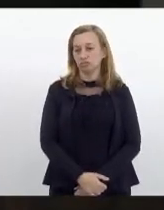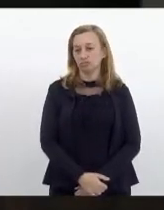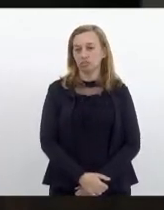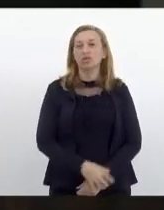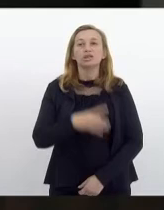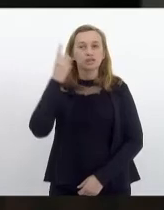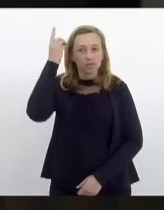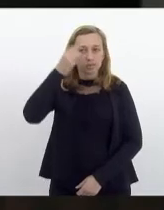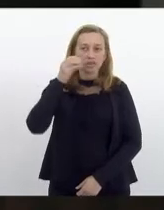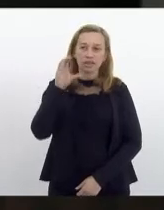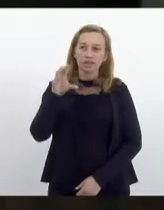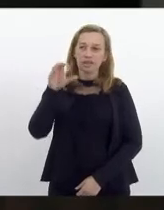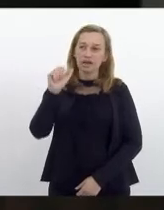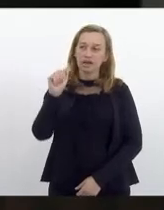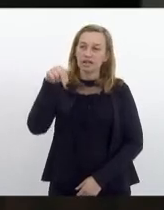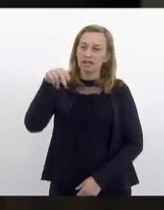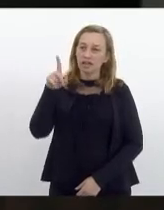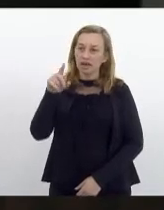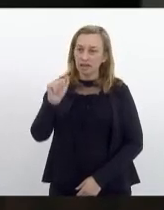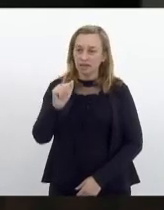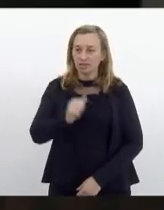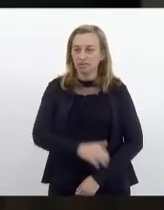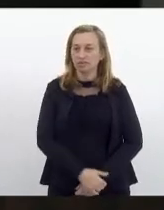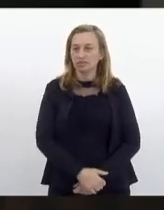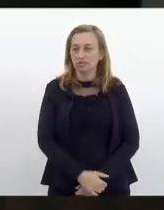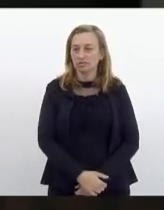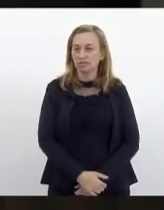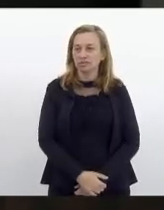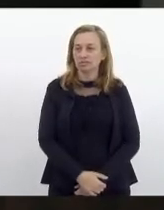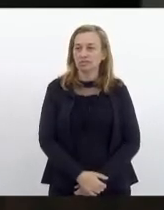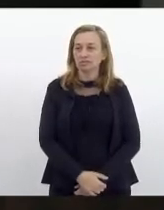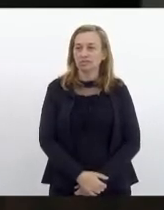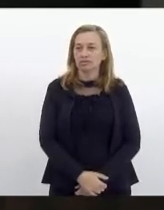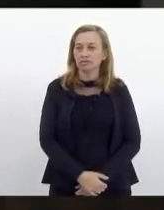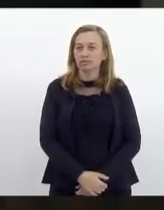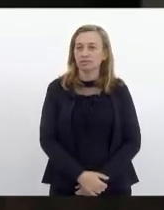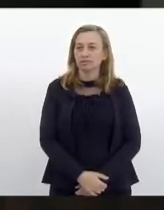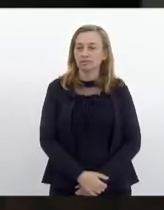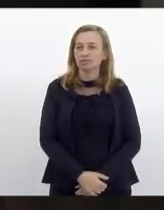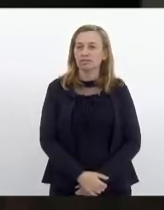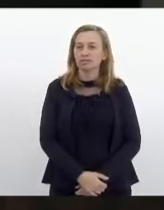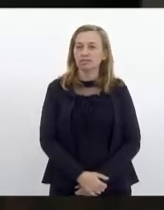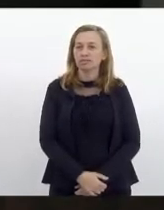Márcio Canella. Deputado Márcio Canella.